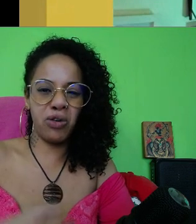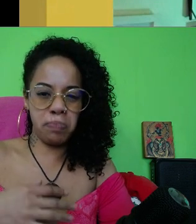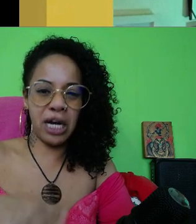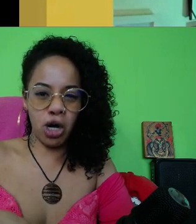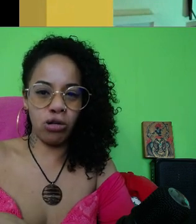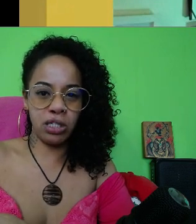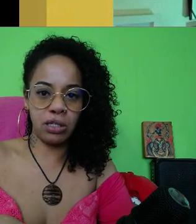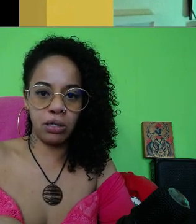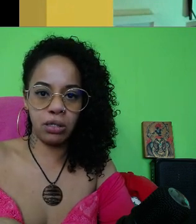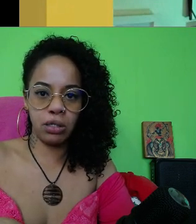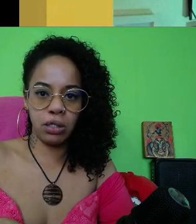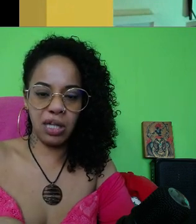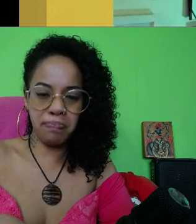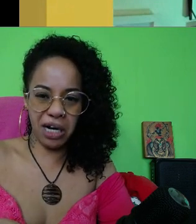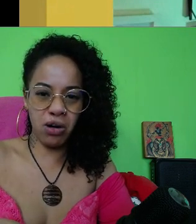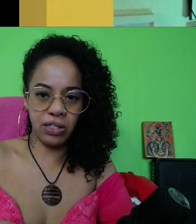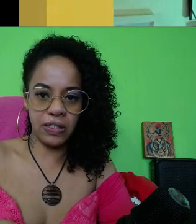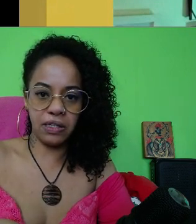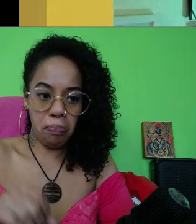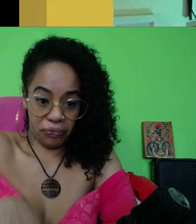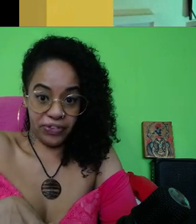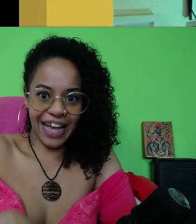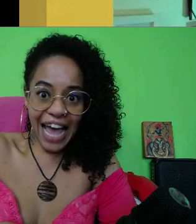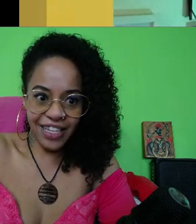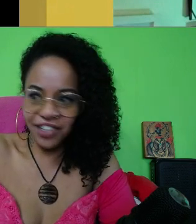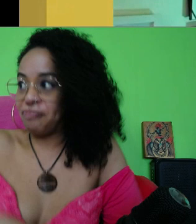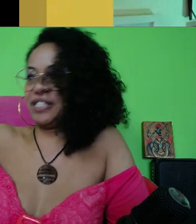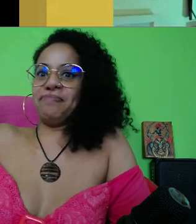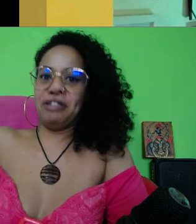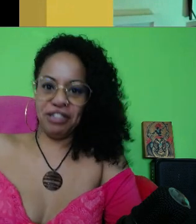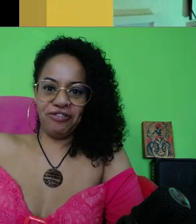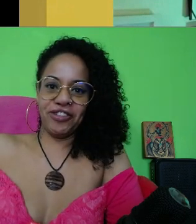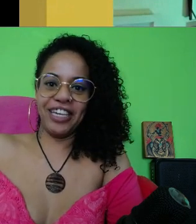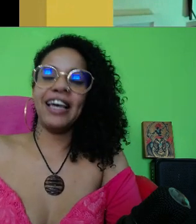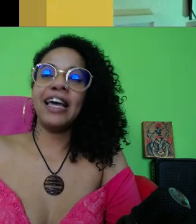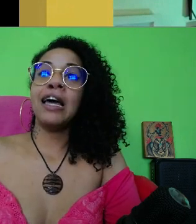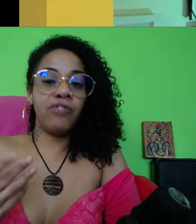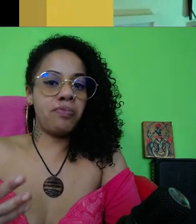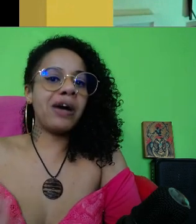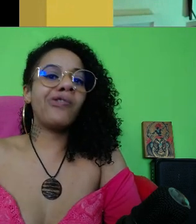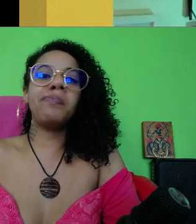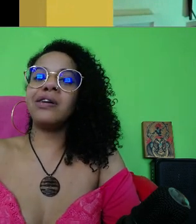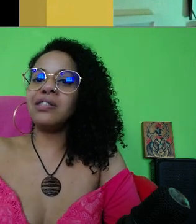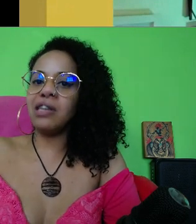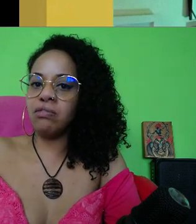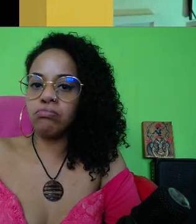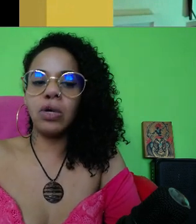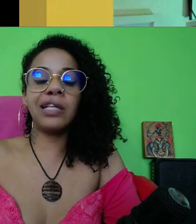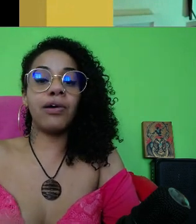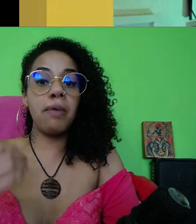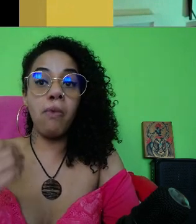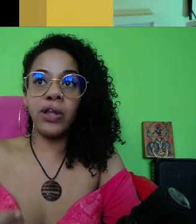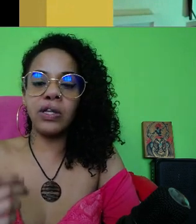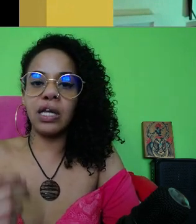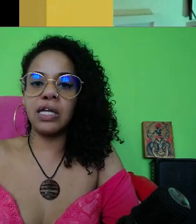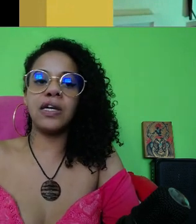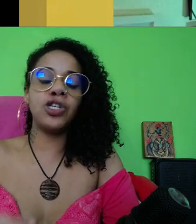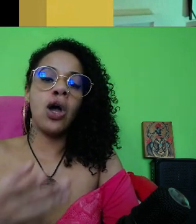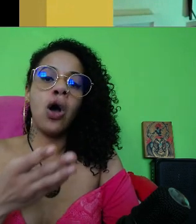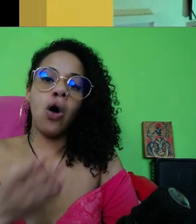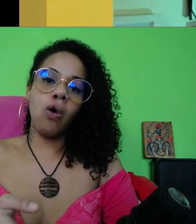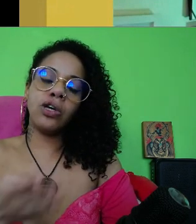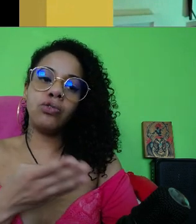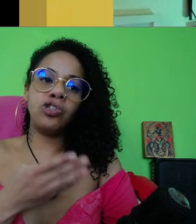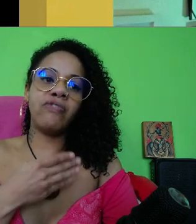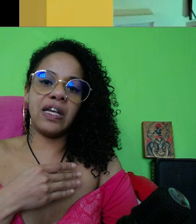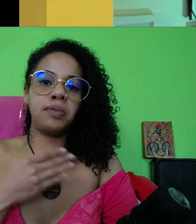bagulho precoce sabe precoce assim não percebi já foi vira um bagulho meio assim então é muito interessante